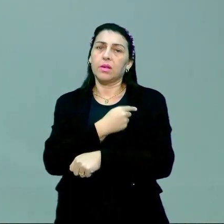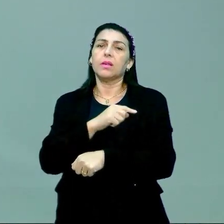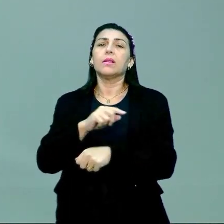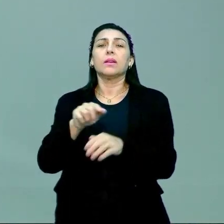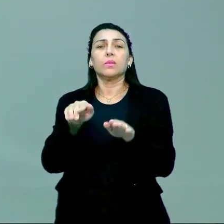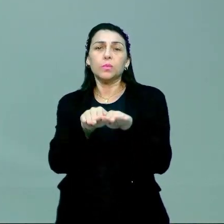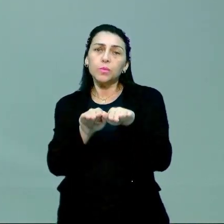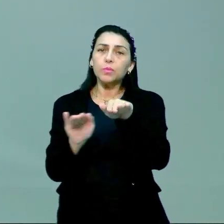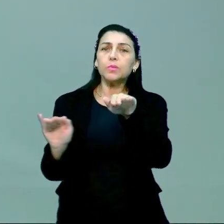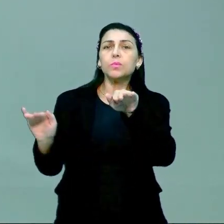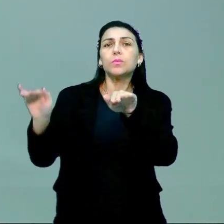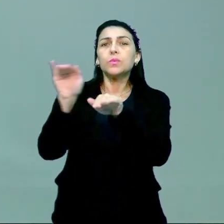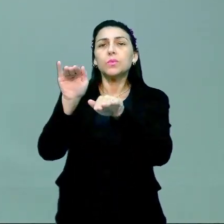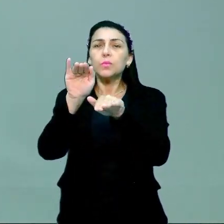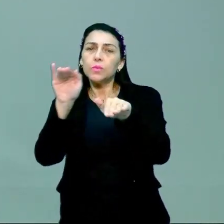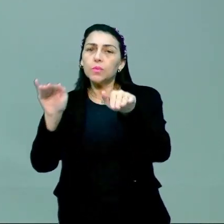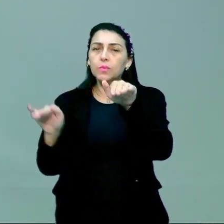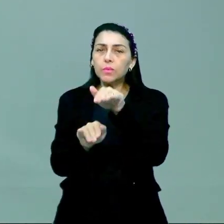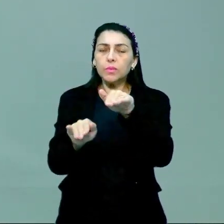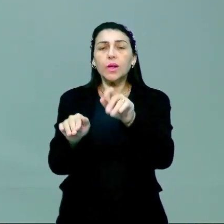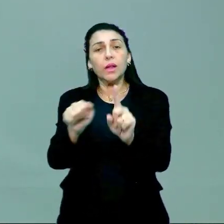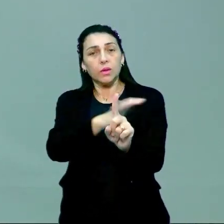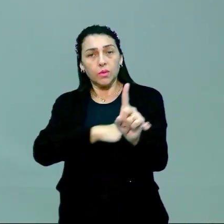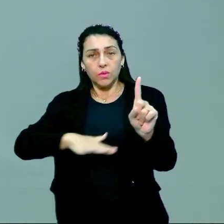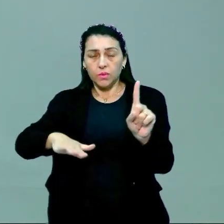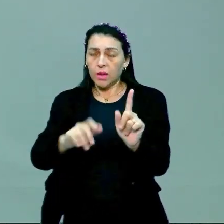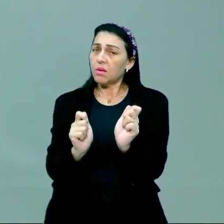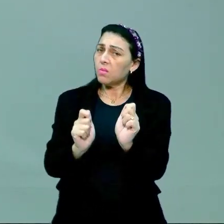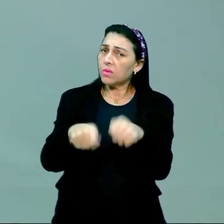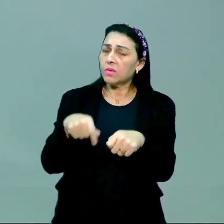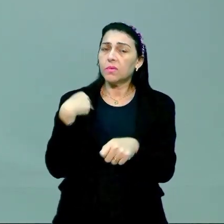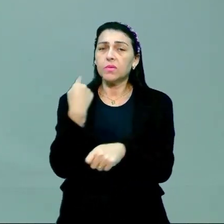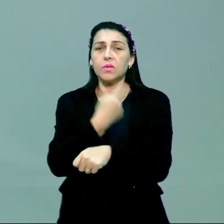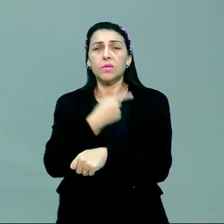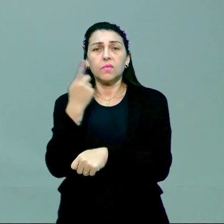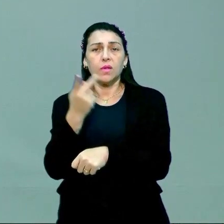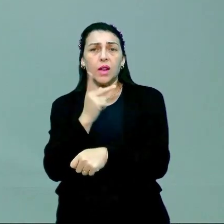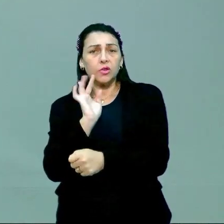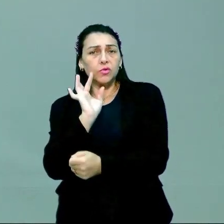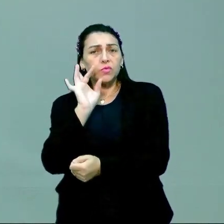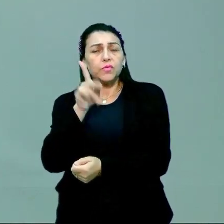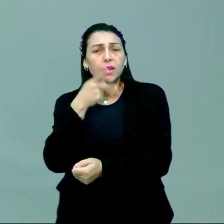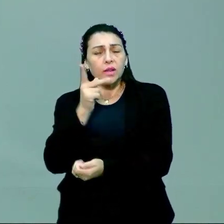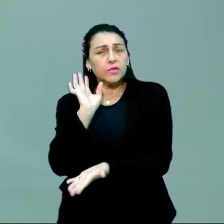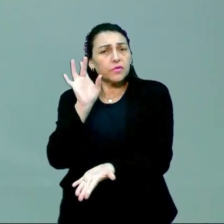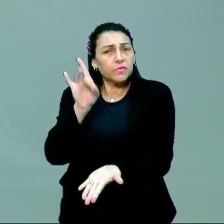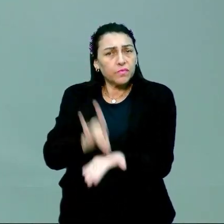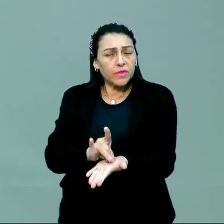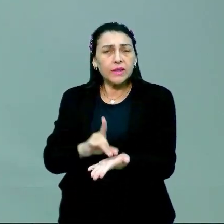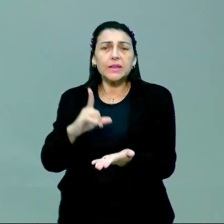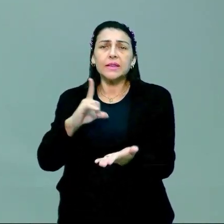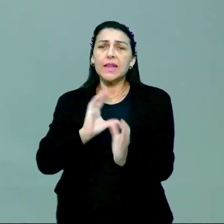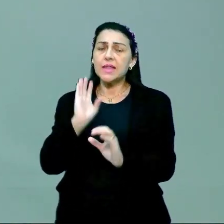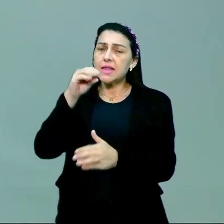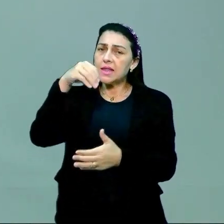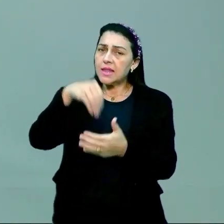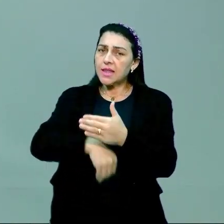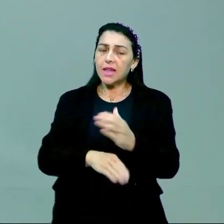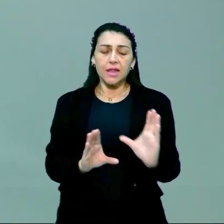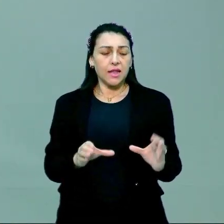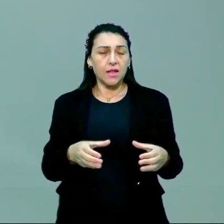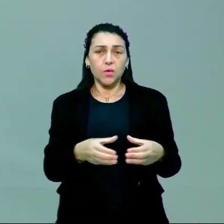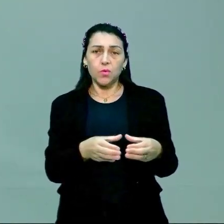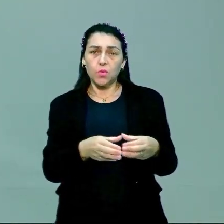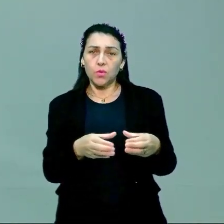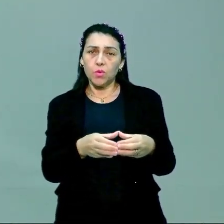hierarquizarmos a sociedade? É possível nós dizermos, afirmarmos que existem dentro dessa